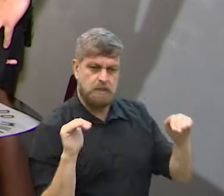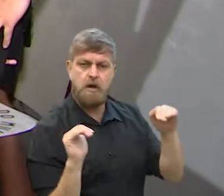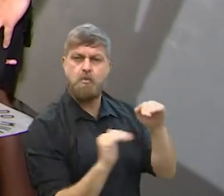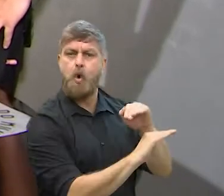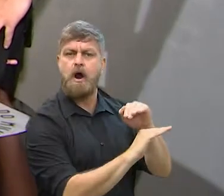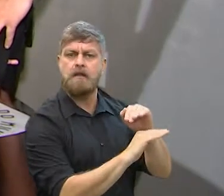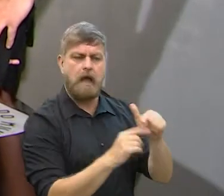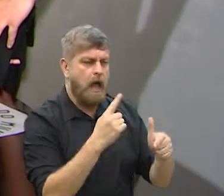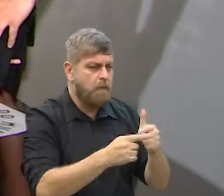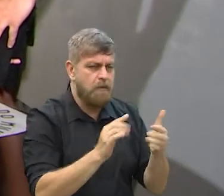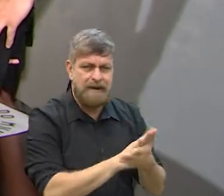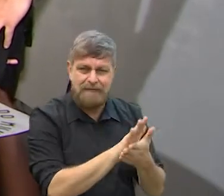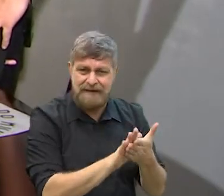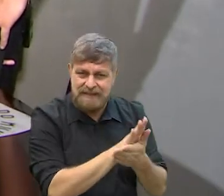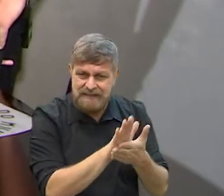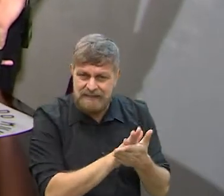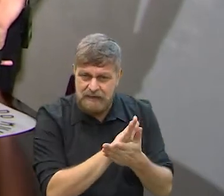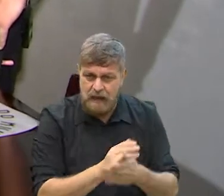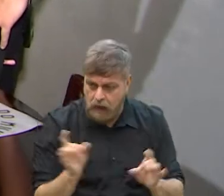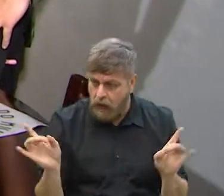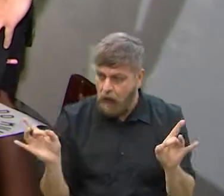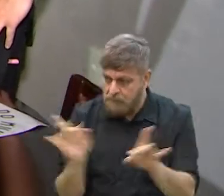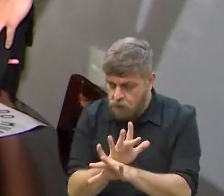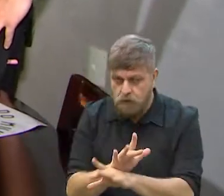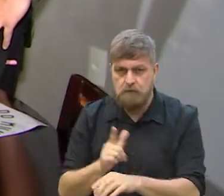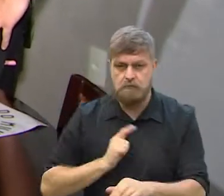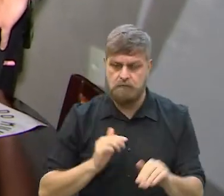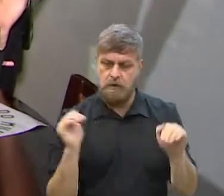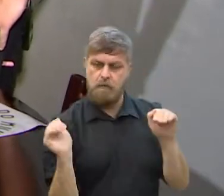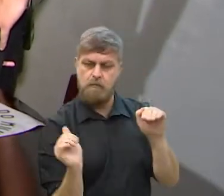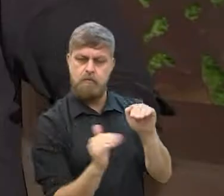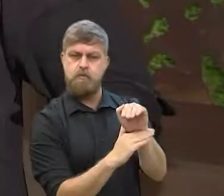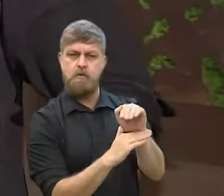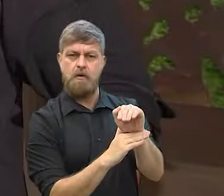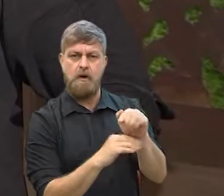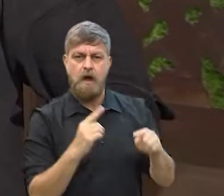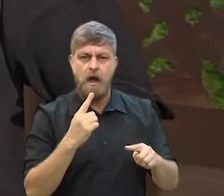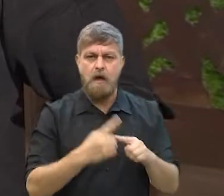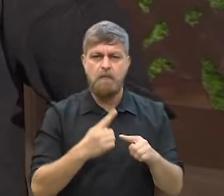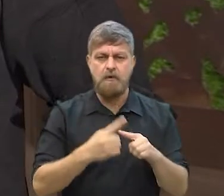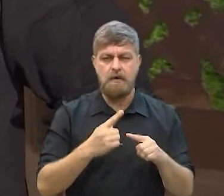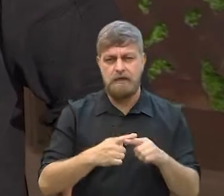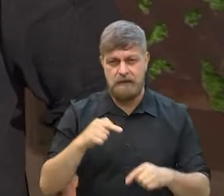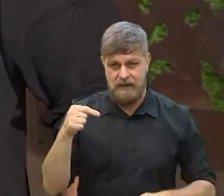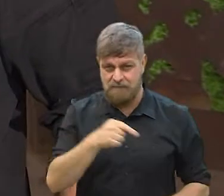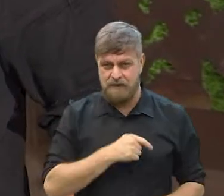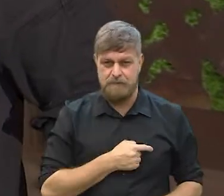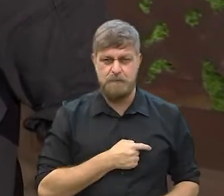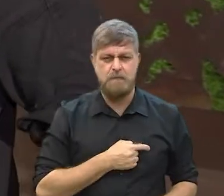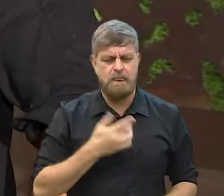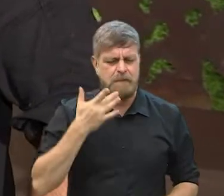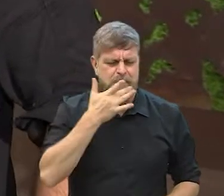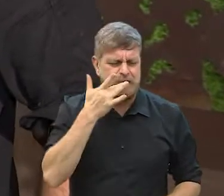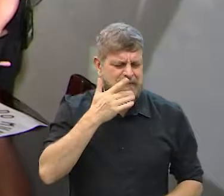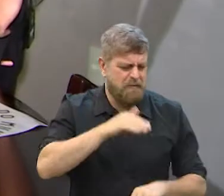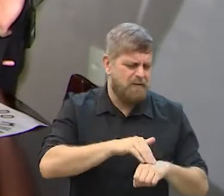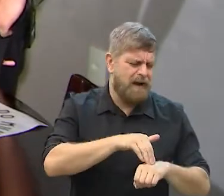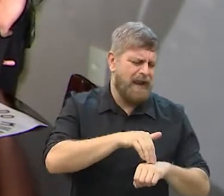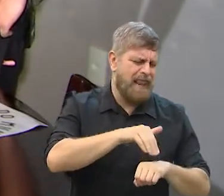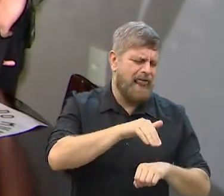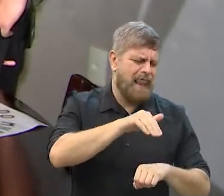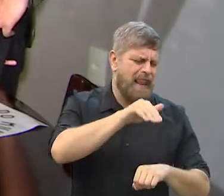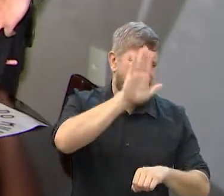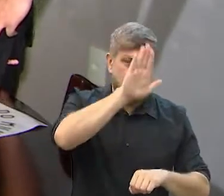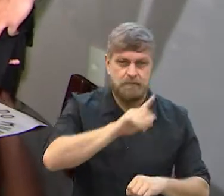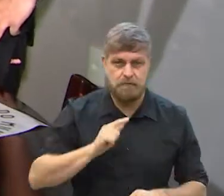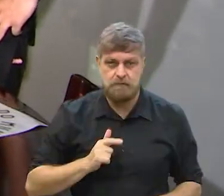Até aconselho... 30 dias pronto? 30 dias pronto, hidratado, porque ele vai agregando sabor cada vez mais. Sensacional.